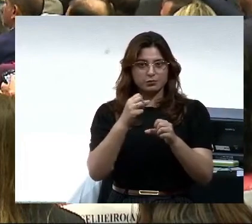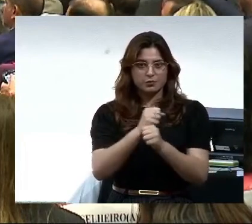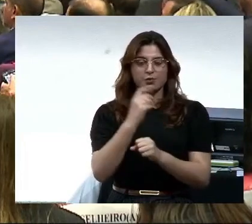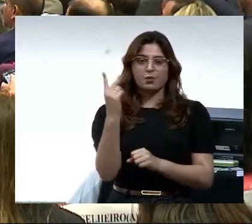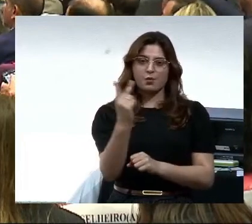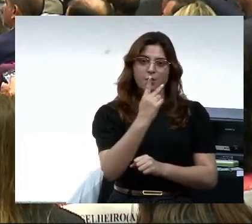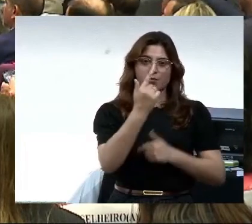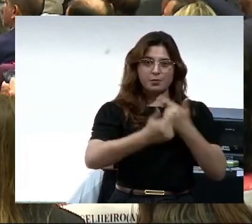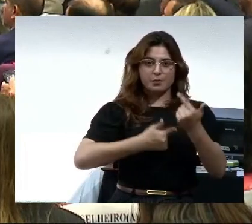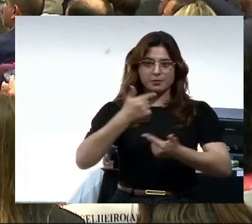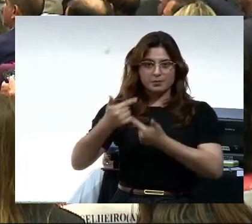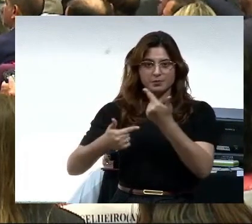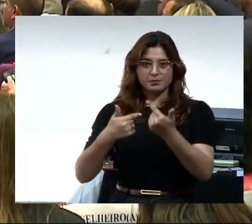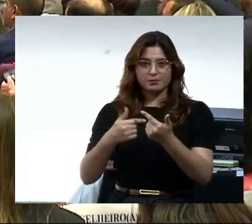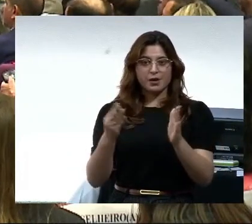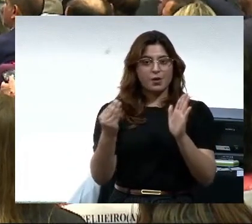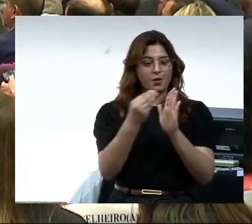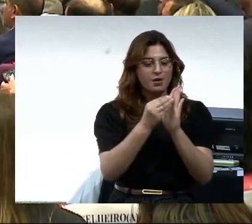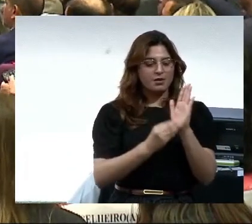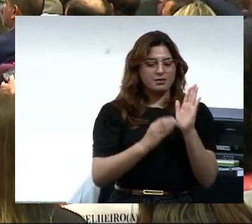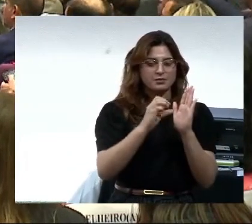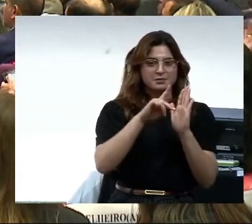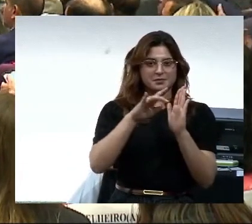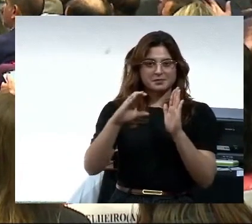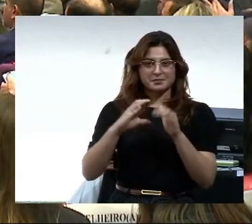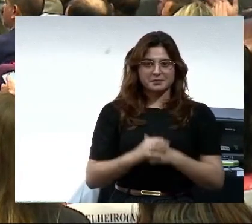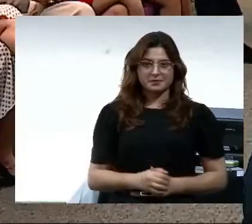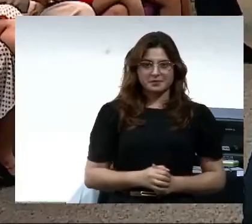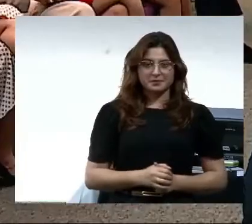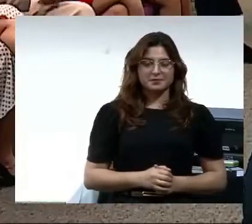honorários de acordo com o CPC. E àquela altura,